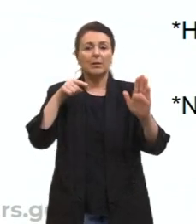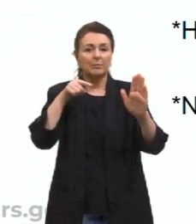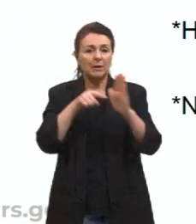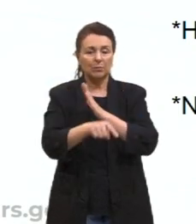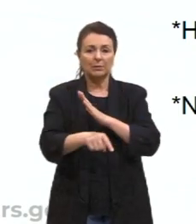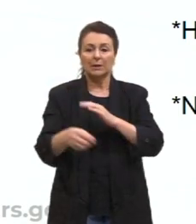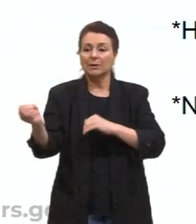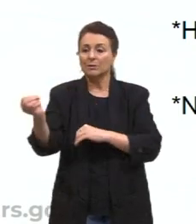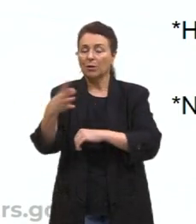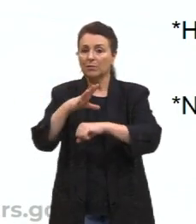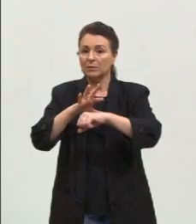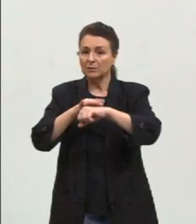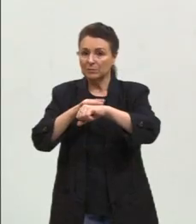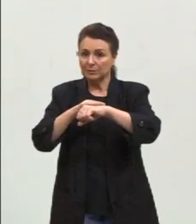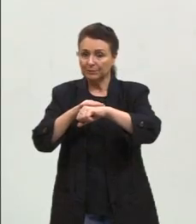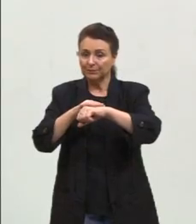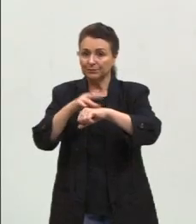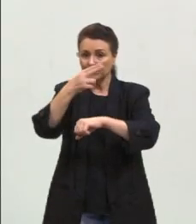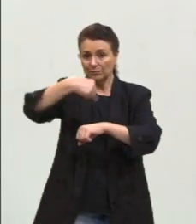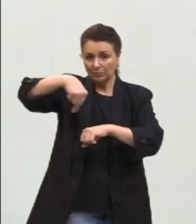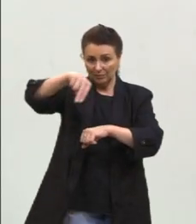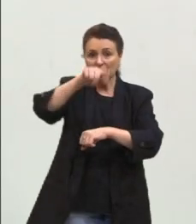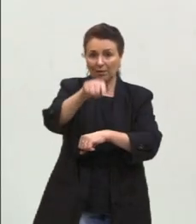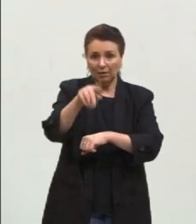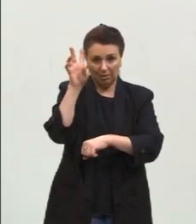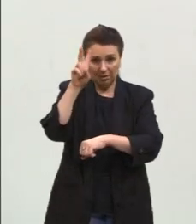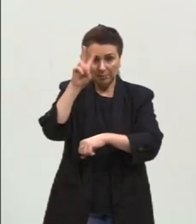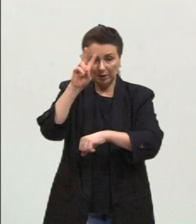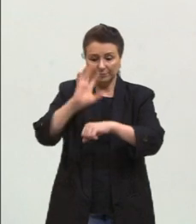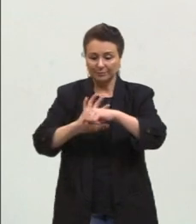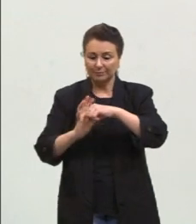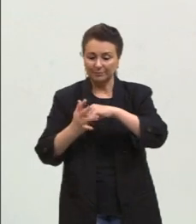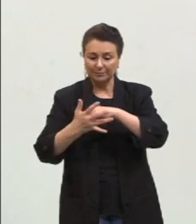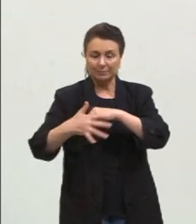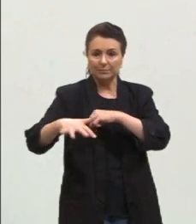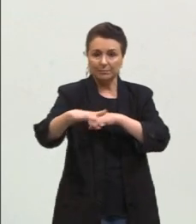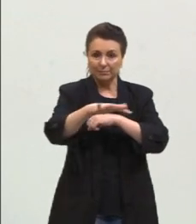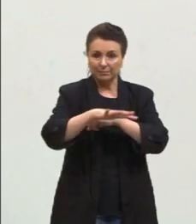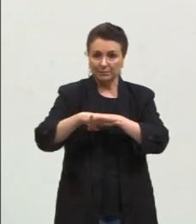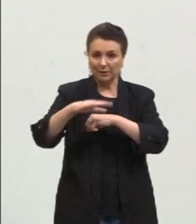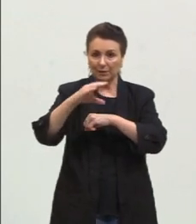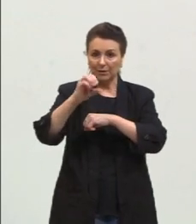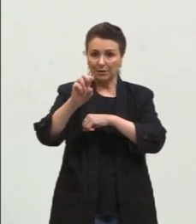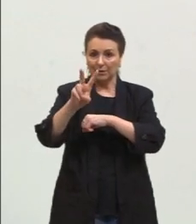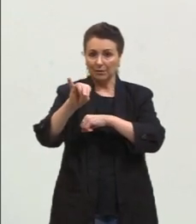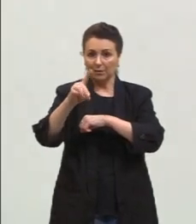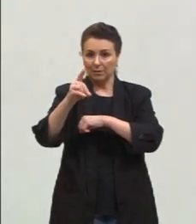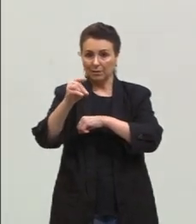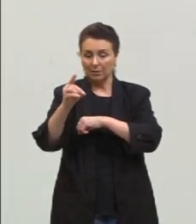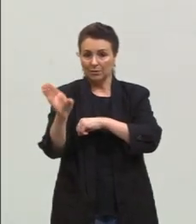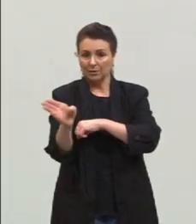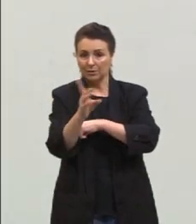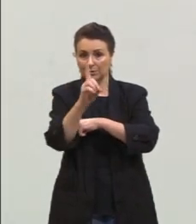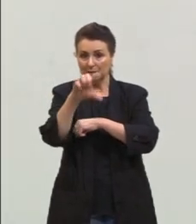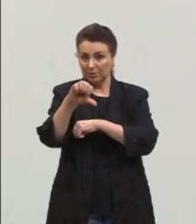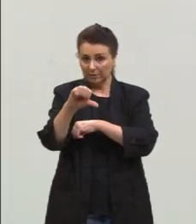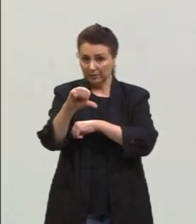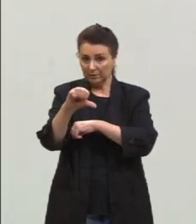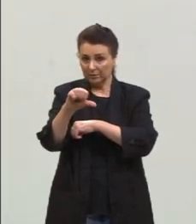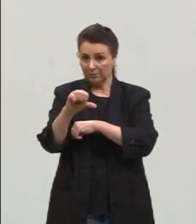novas doenças é o próprio fato da covid-19 né a pandemia que a gente viveu aí ainda vive de certa forma